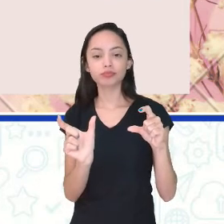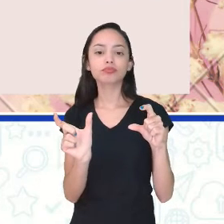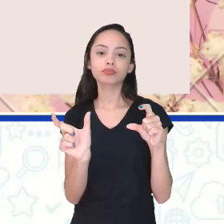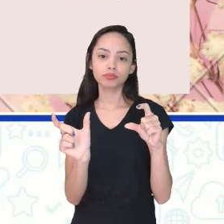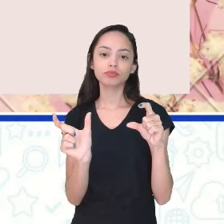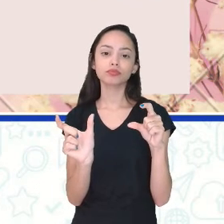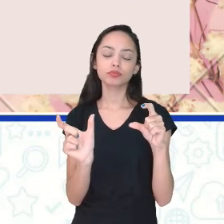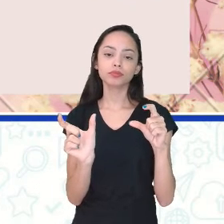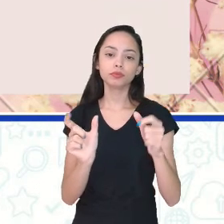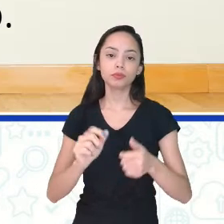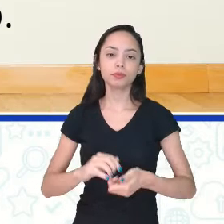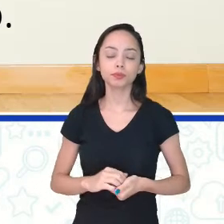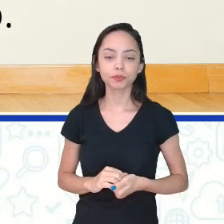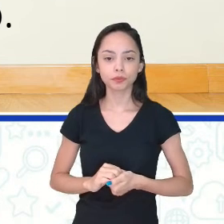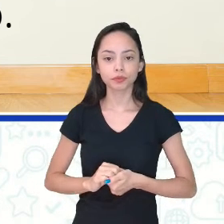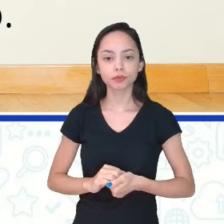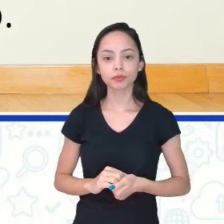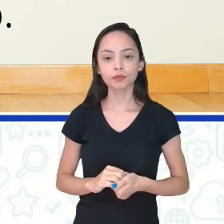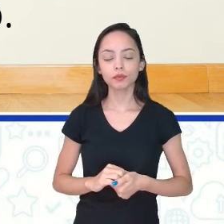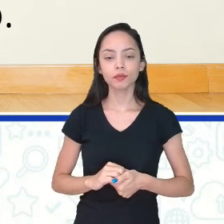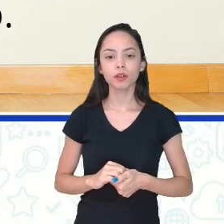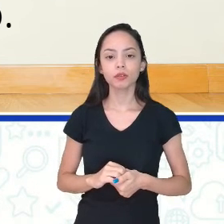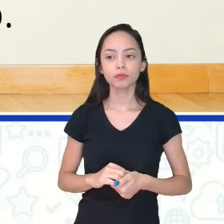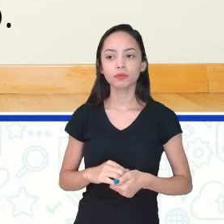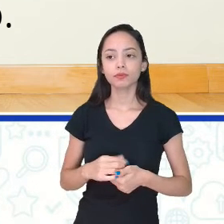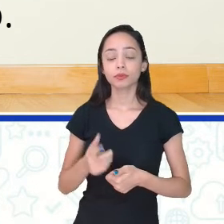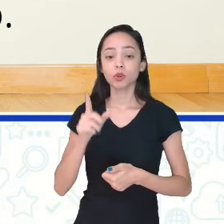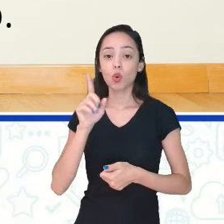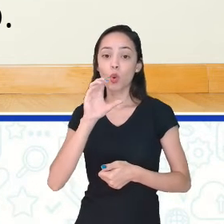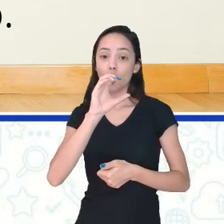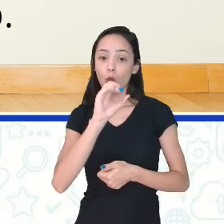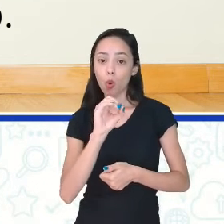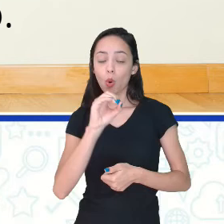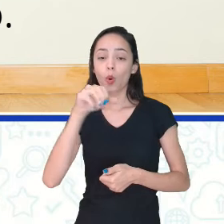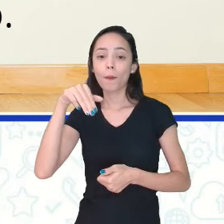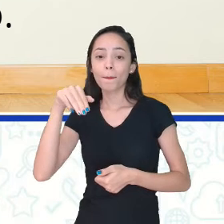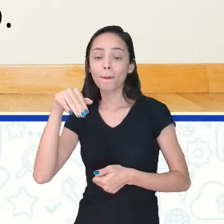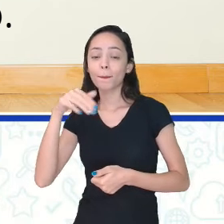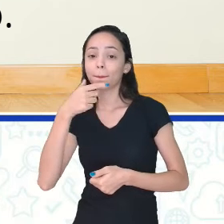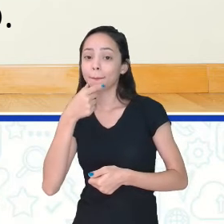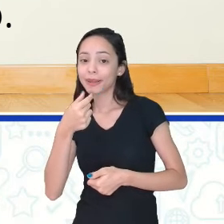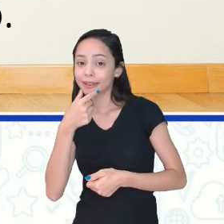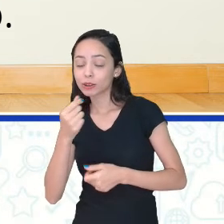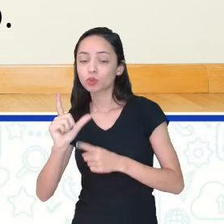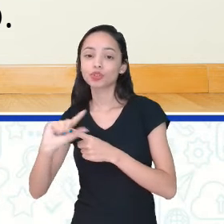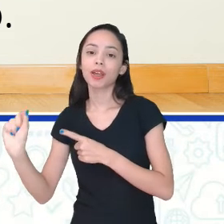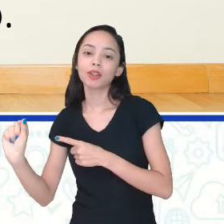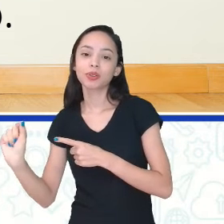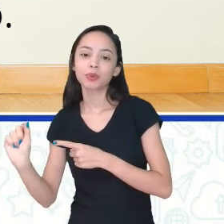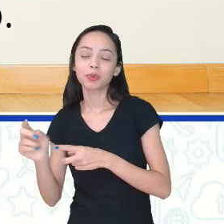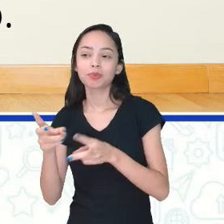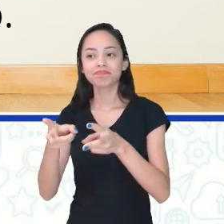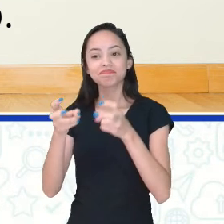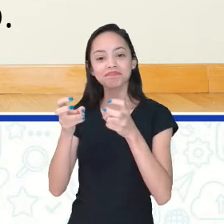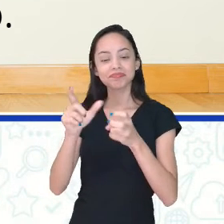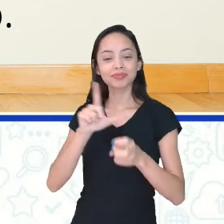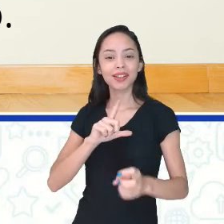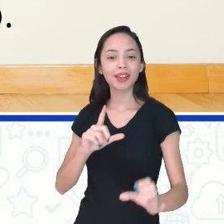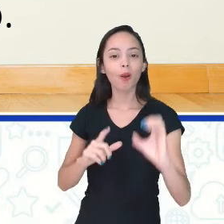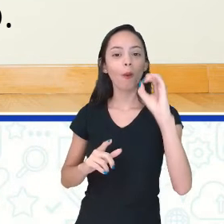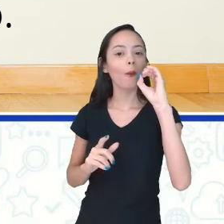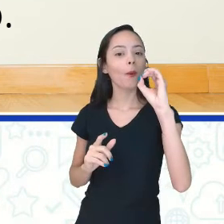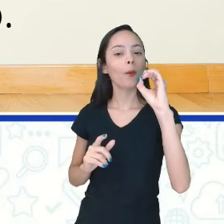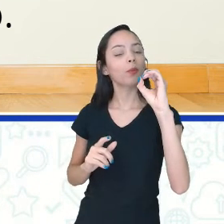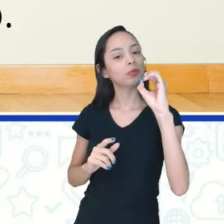algum substantivo, tá? Então, ó, o menino saiu, as meninas saíram. Então, reparem que aqui a gente tem uma